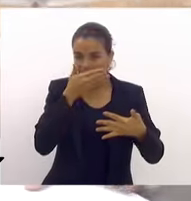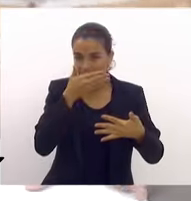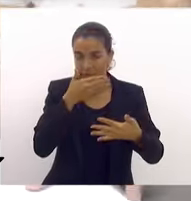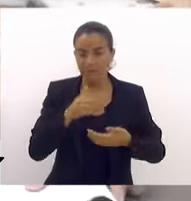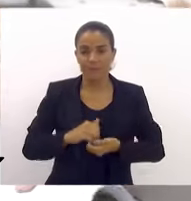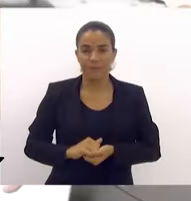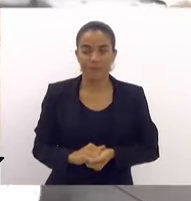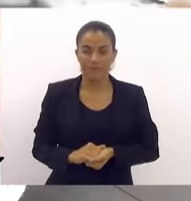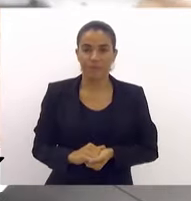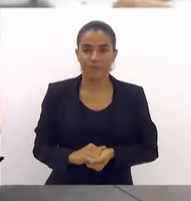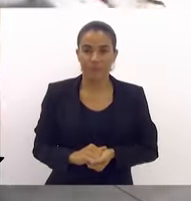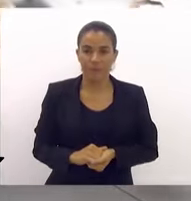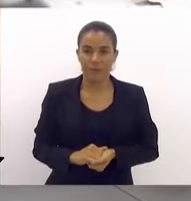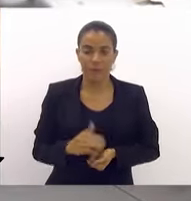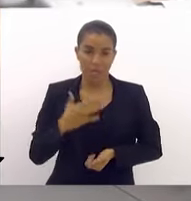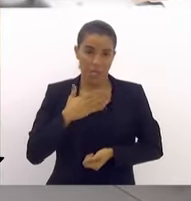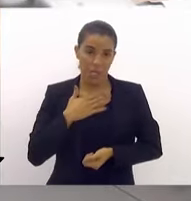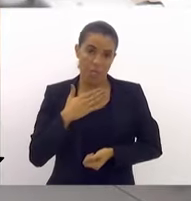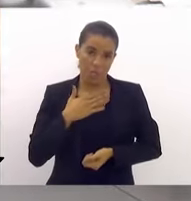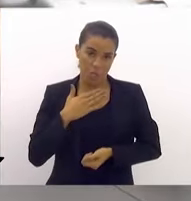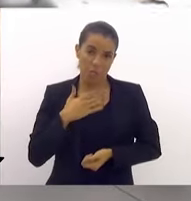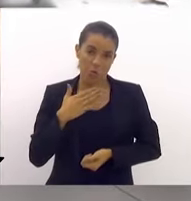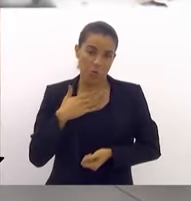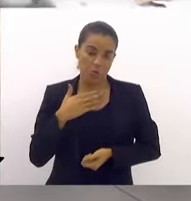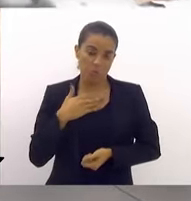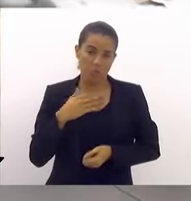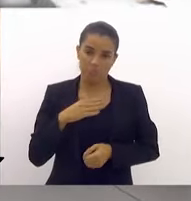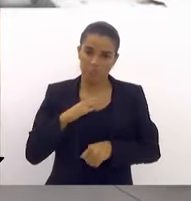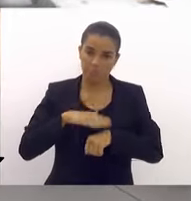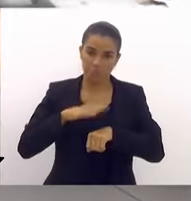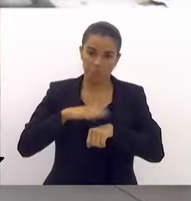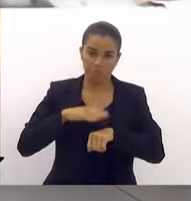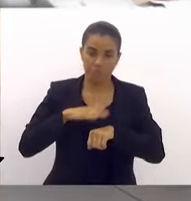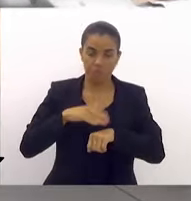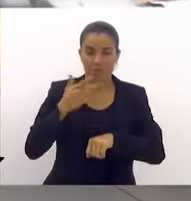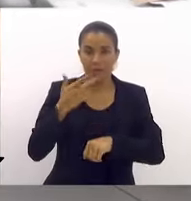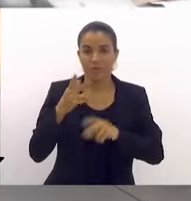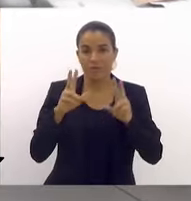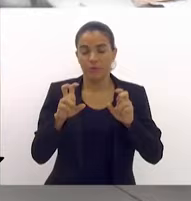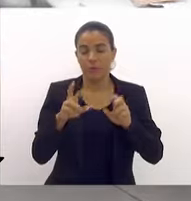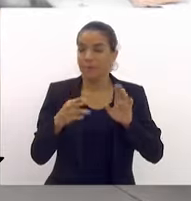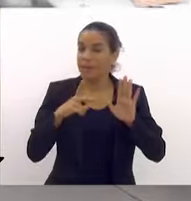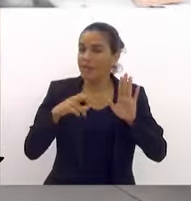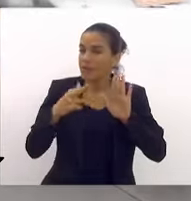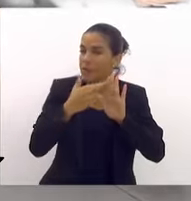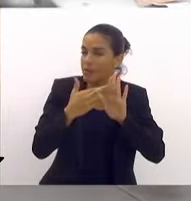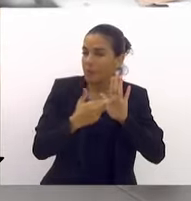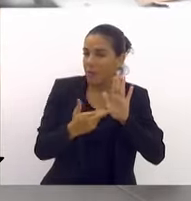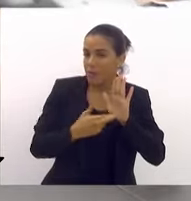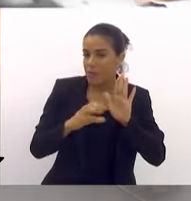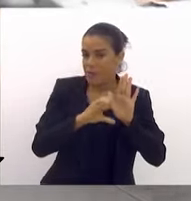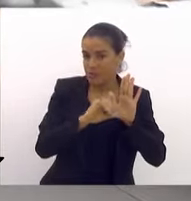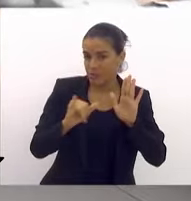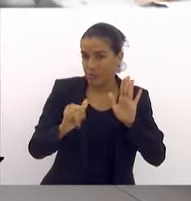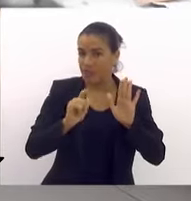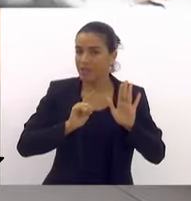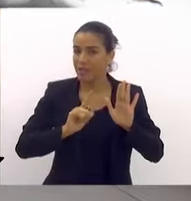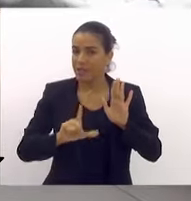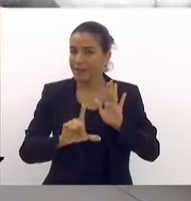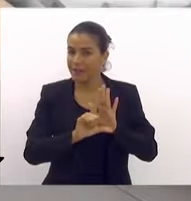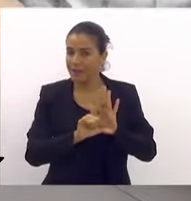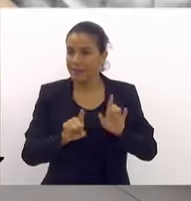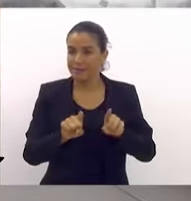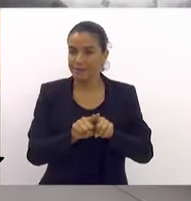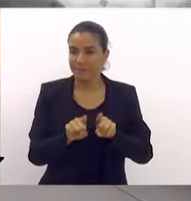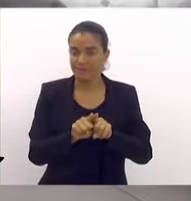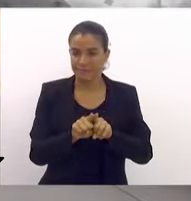presidente, que eu próprio fui um dos que falei sobre isso. Como a gente tinha uma norma na CCJ, tinha uma lei,